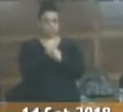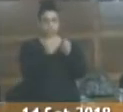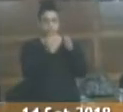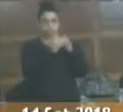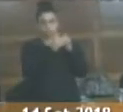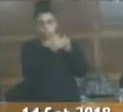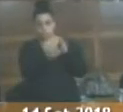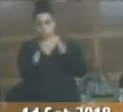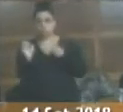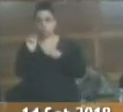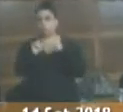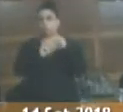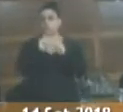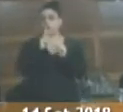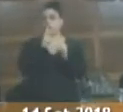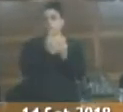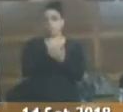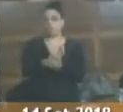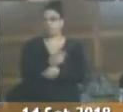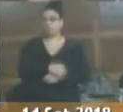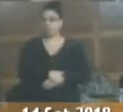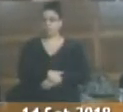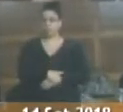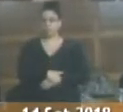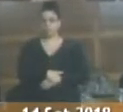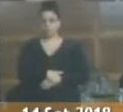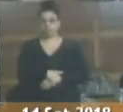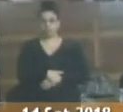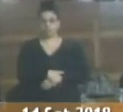o que aconteceu?